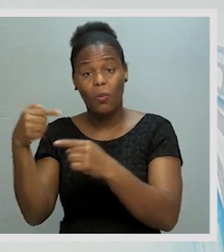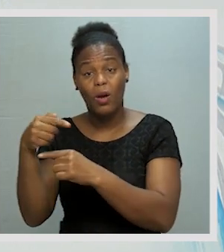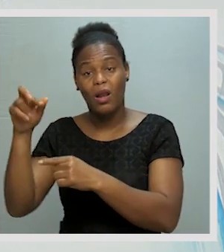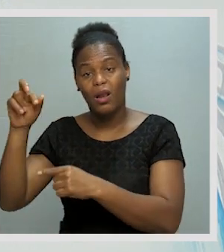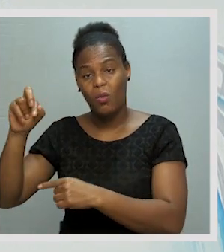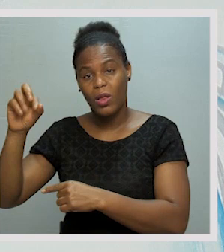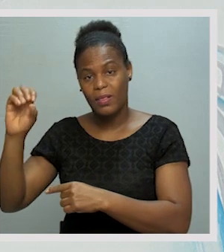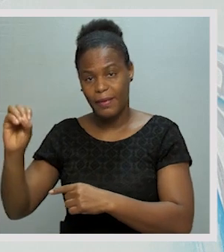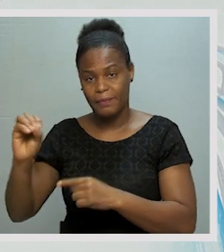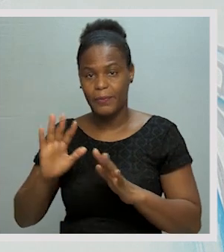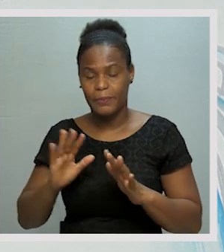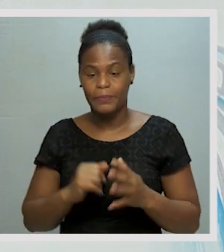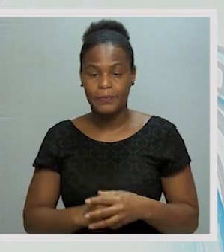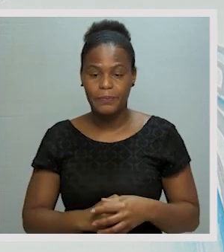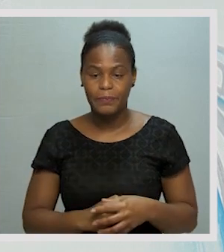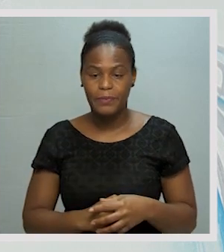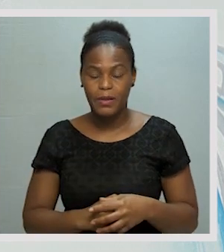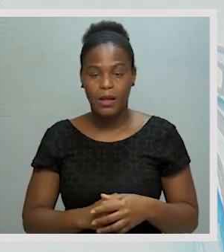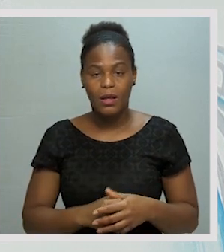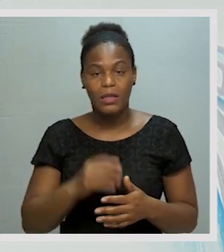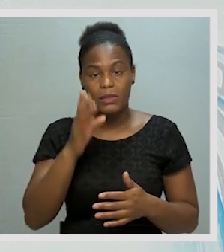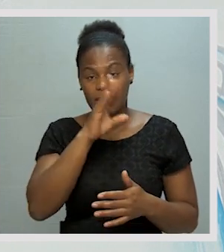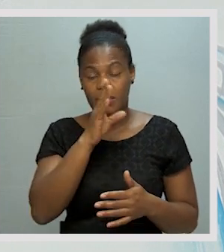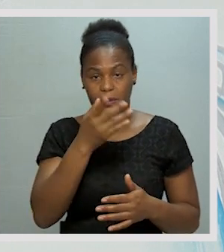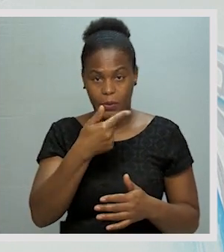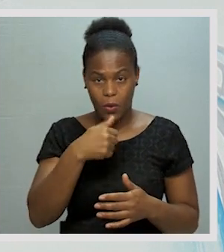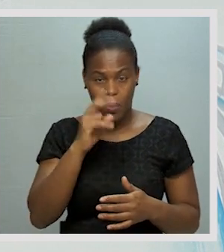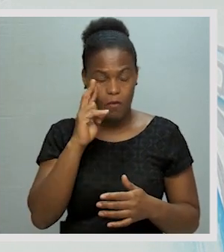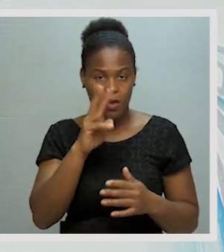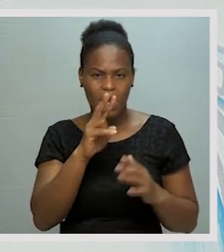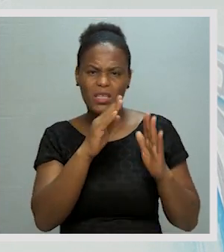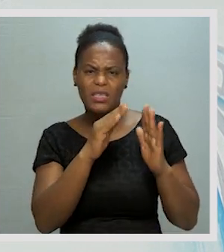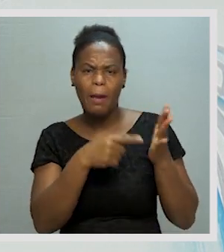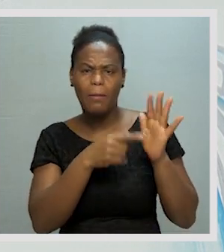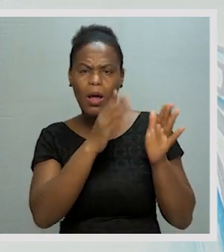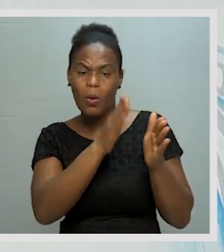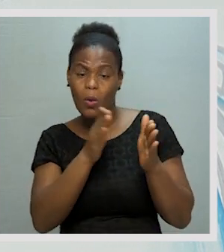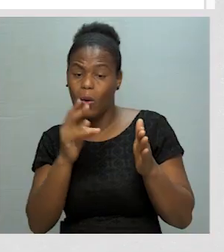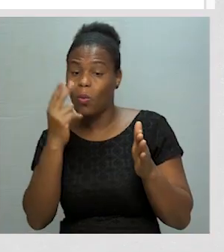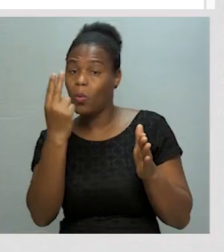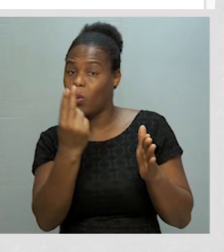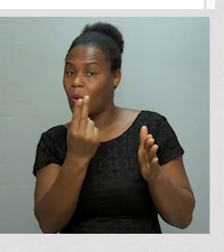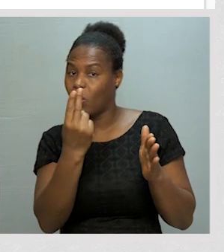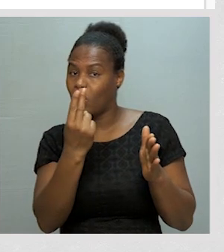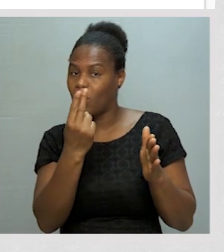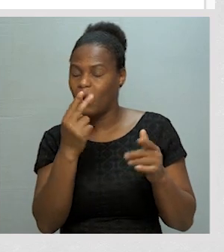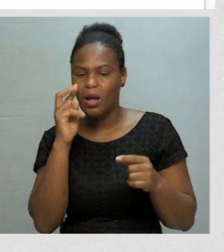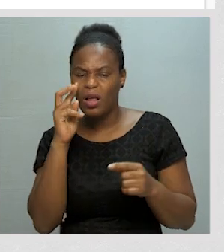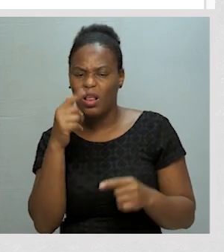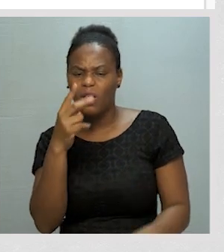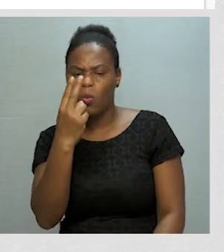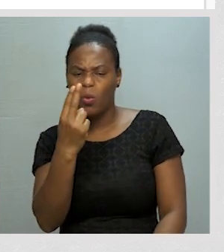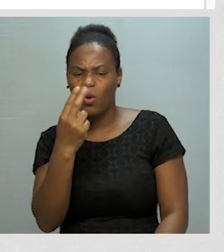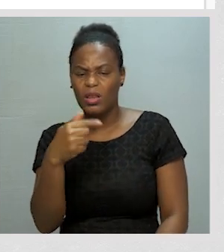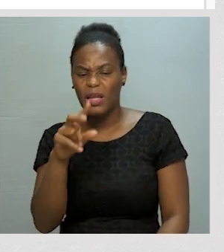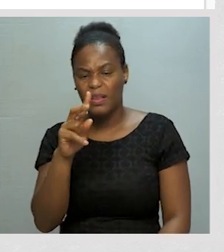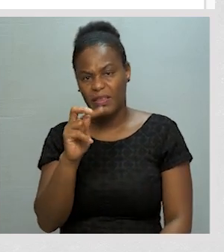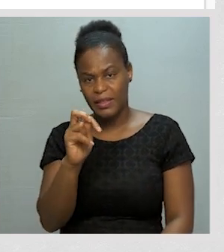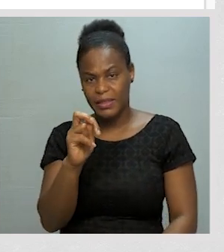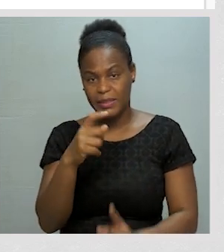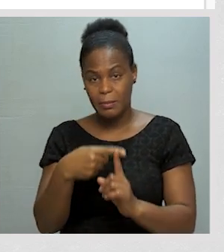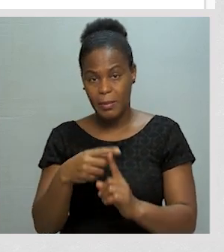nesses 2 casos que temos aqui na tela. Aqui temos 53 mais 36 é igual a 89. Do outro